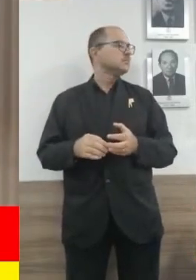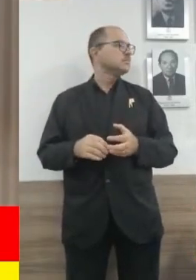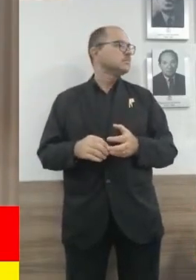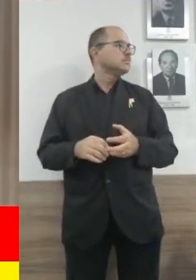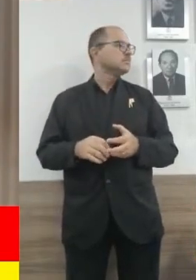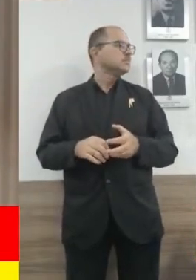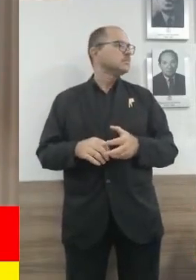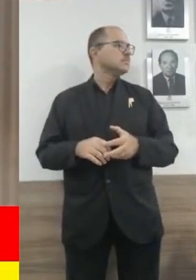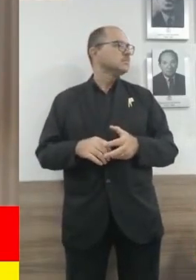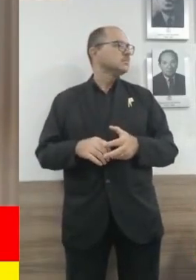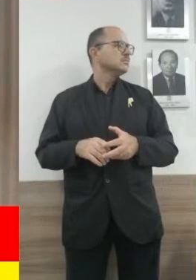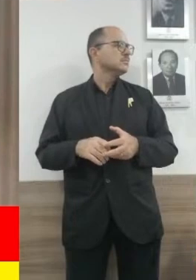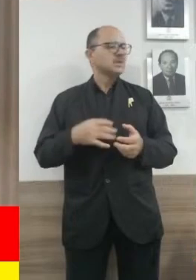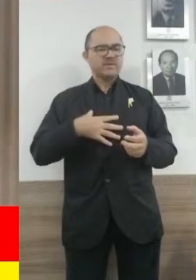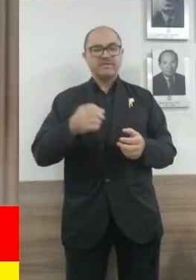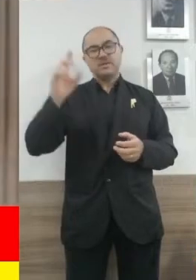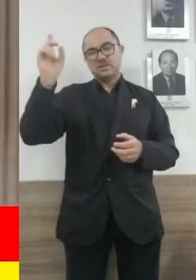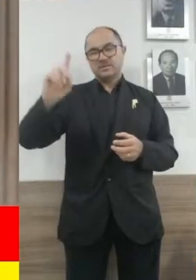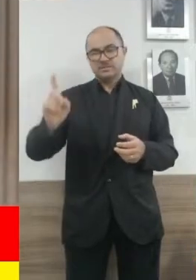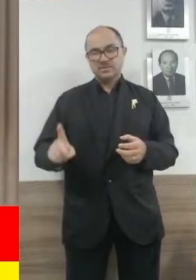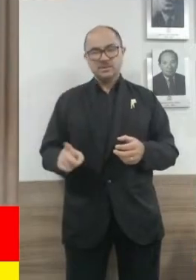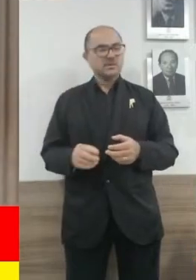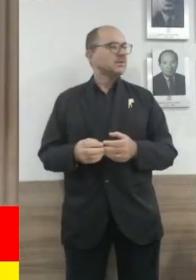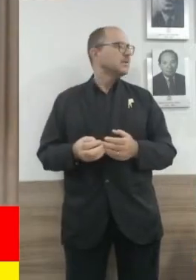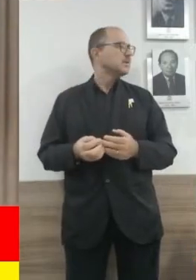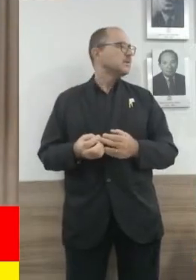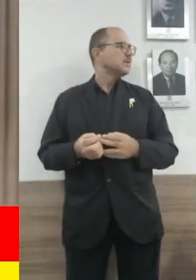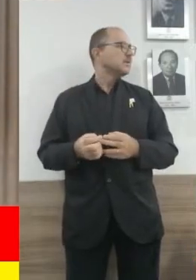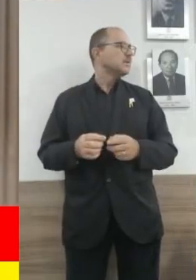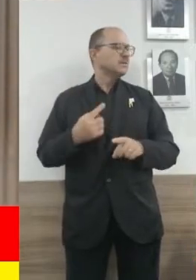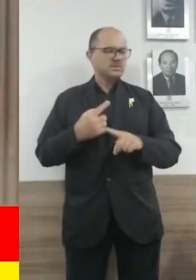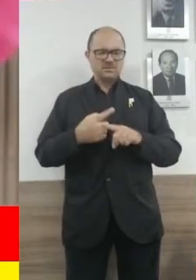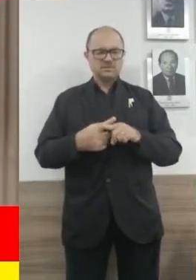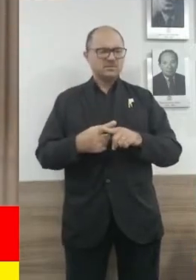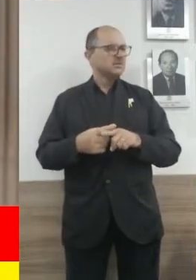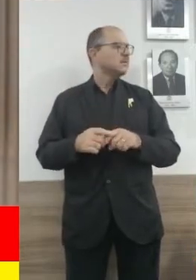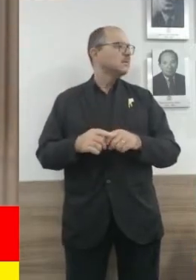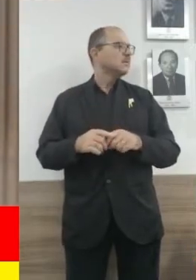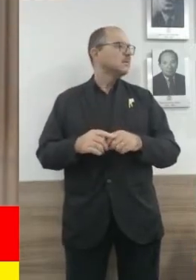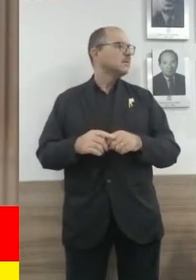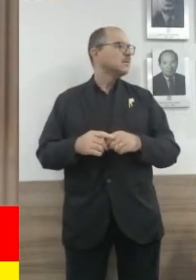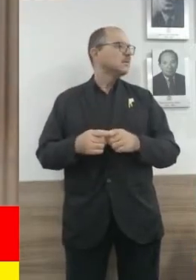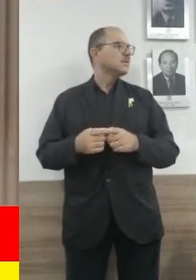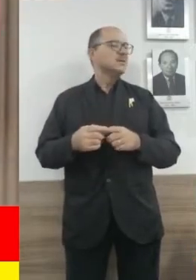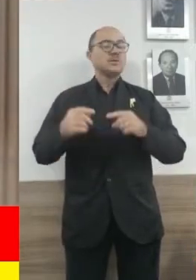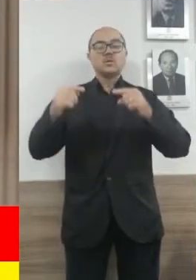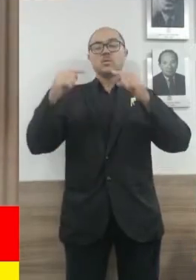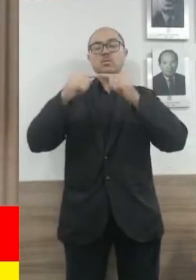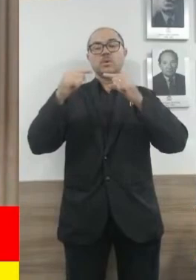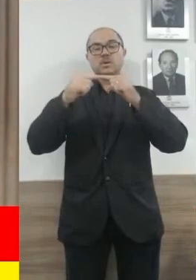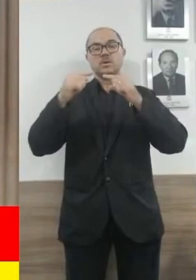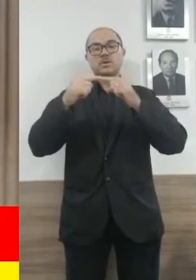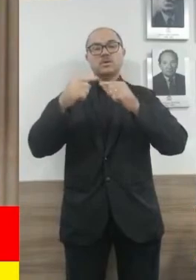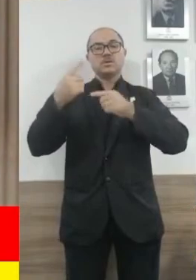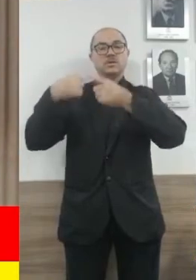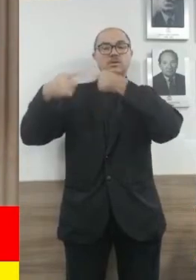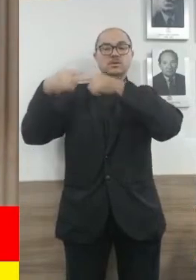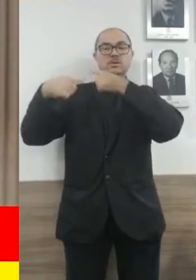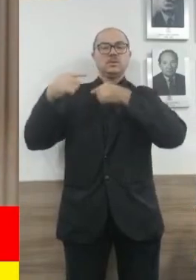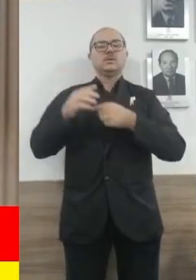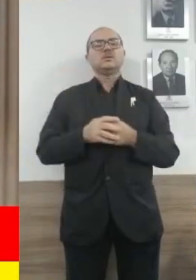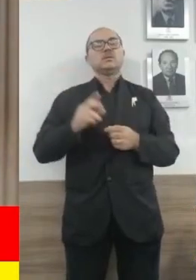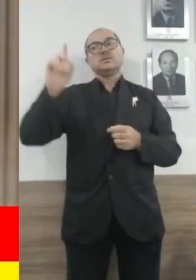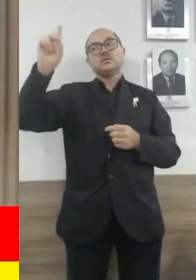veio com um filho deficiente É porque ela tinha alguma conta a pagar lá com aquele lá